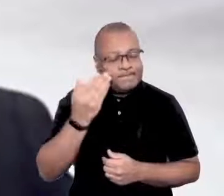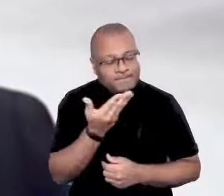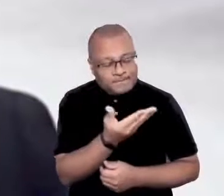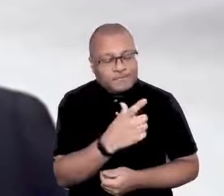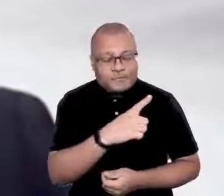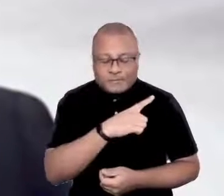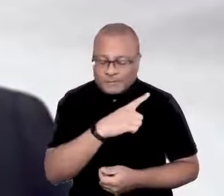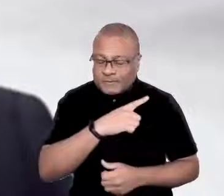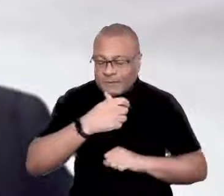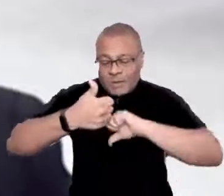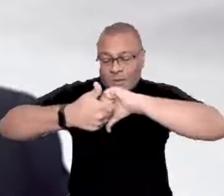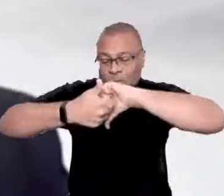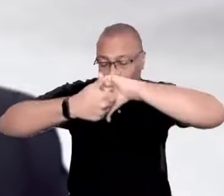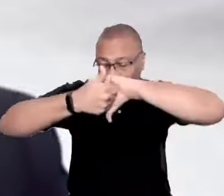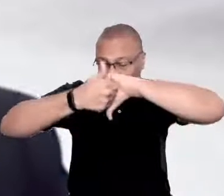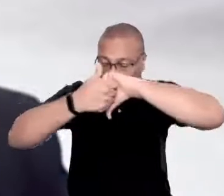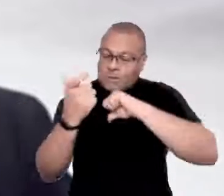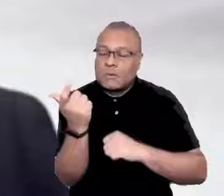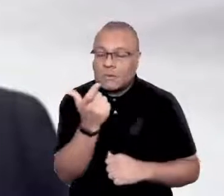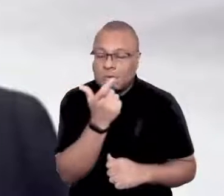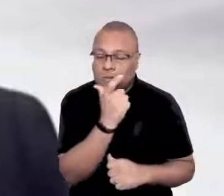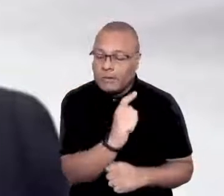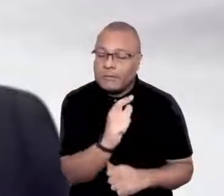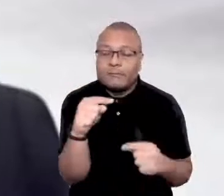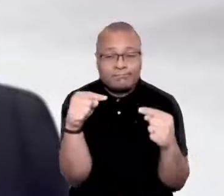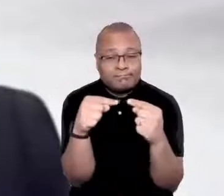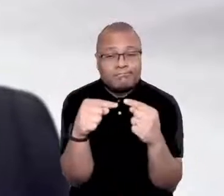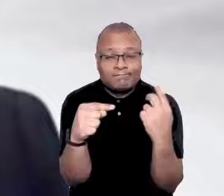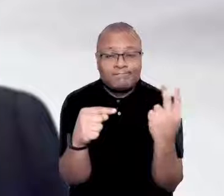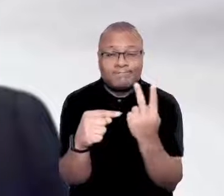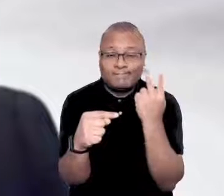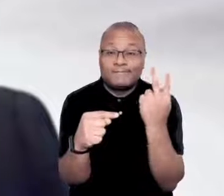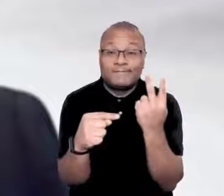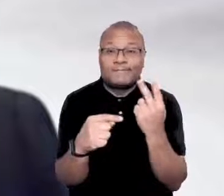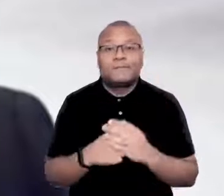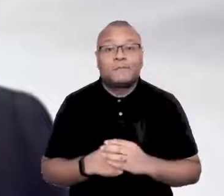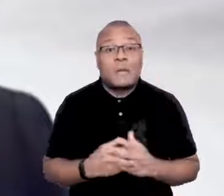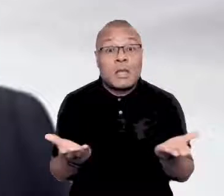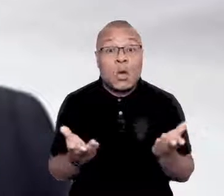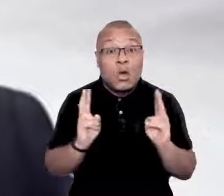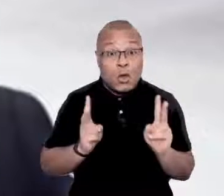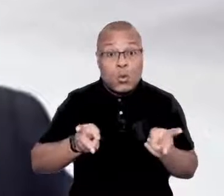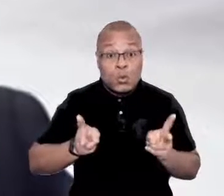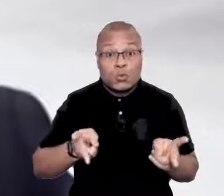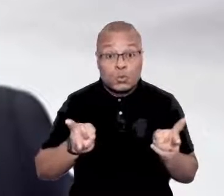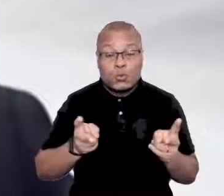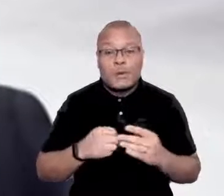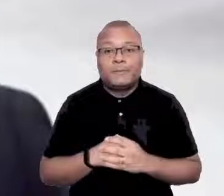ainda mais qualidade, né? Isso é valor, né? Então, para continuarmos então